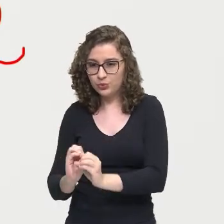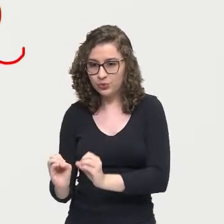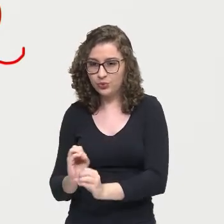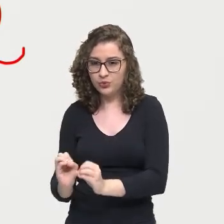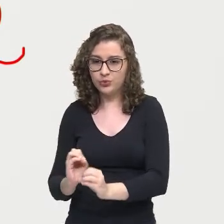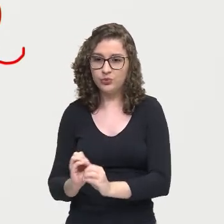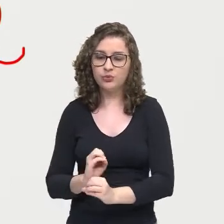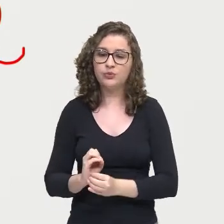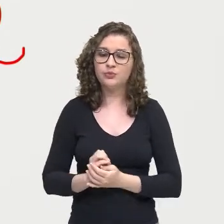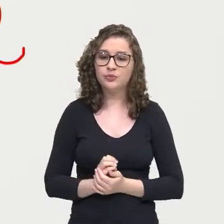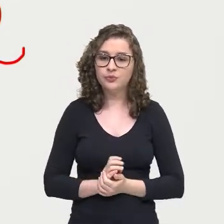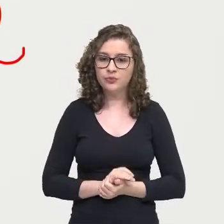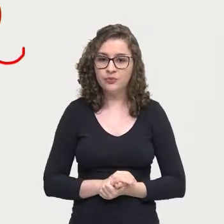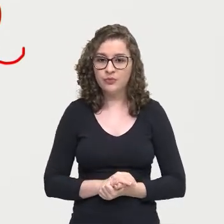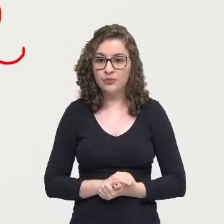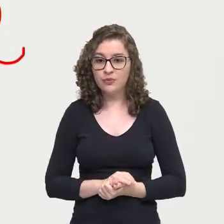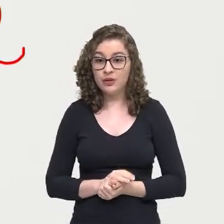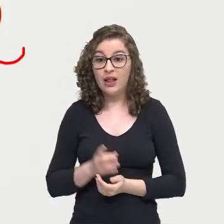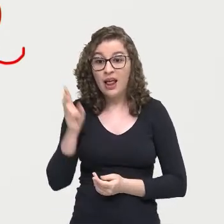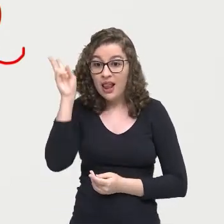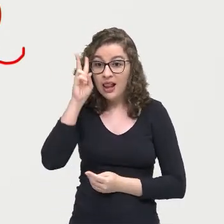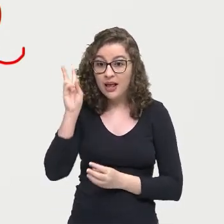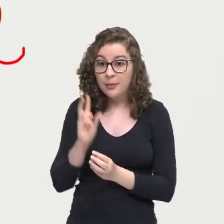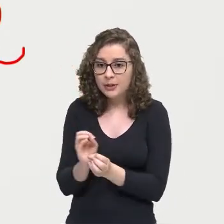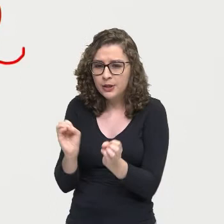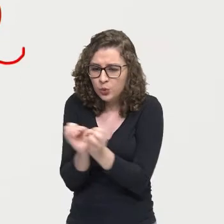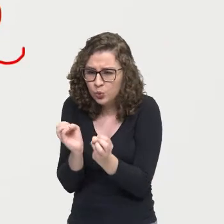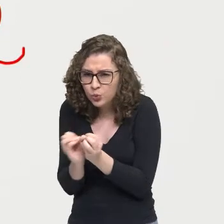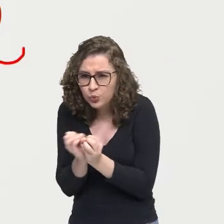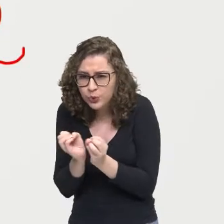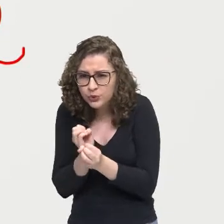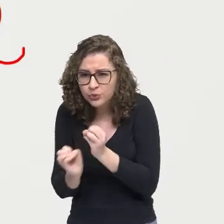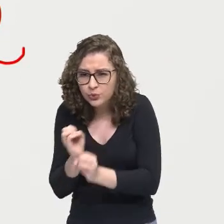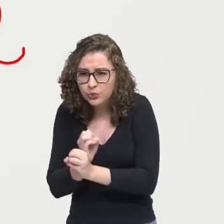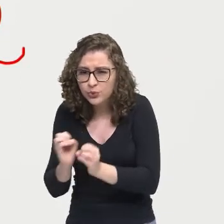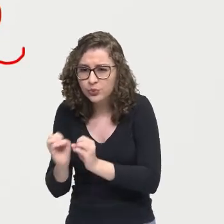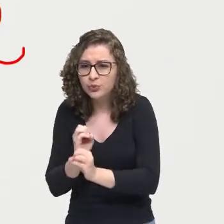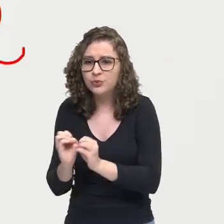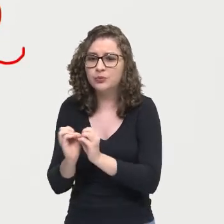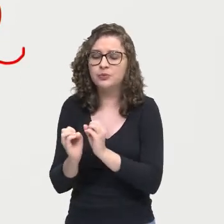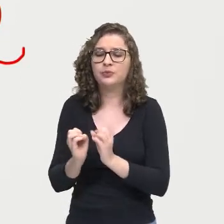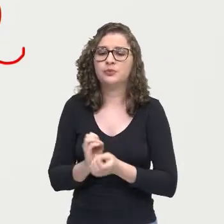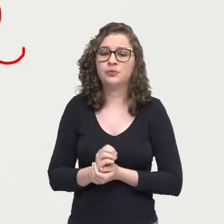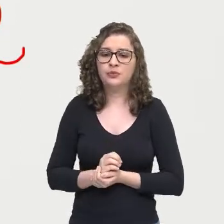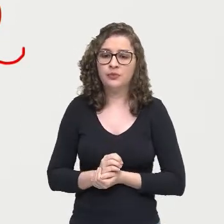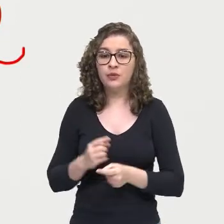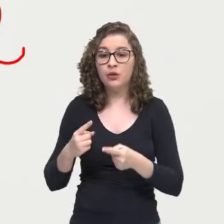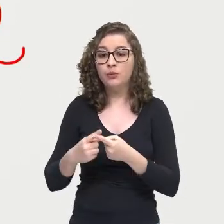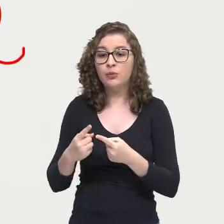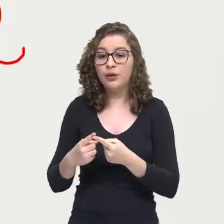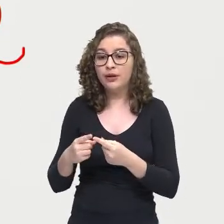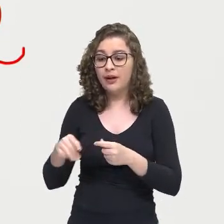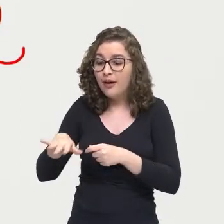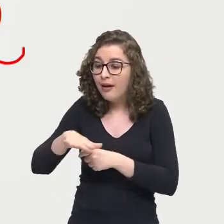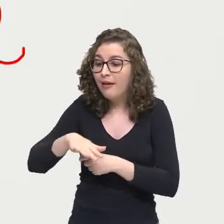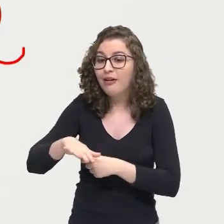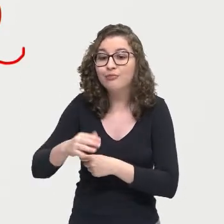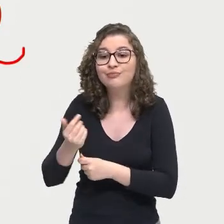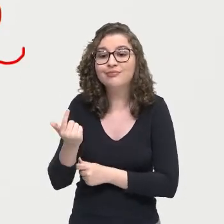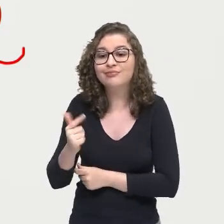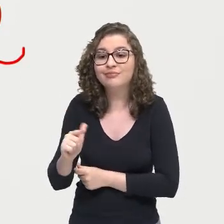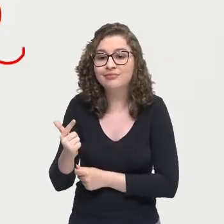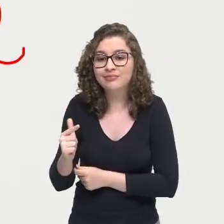próximas, consequentemente, elas tendem a se chocar mais, elas vão colidir mais, porque não tem espaço, gente. Então,